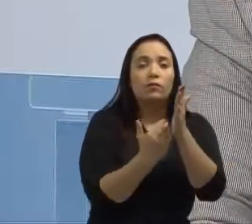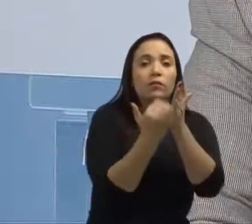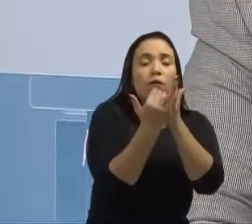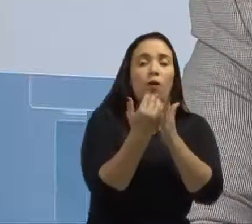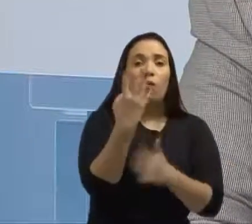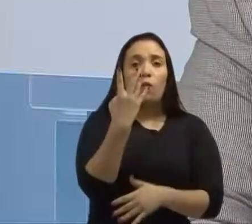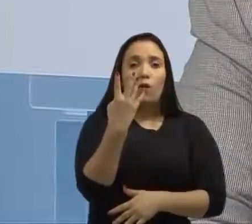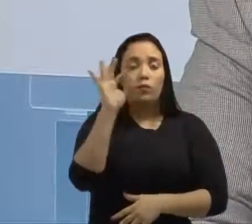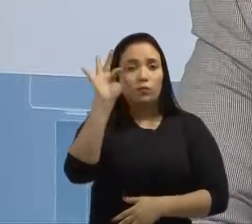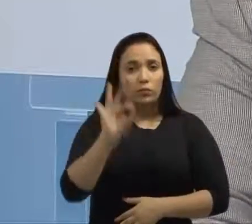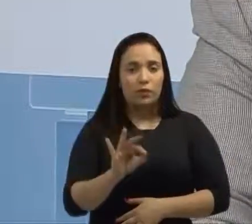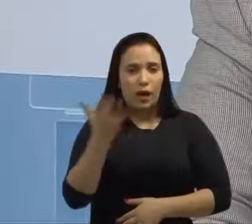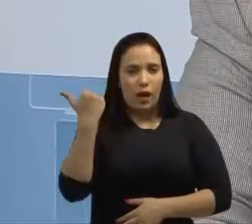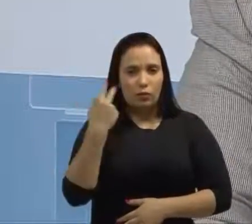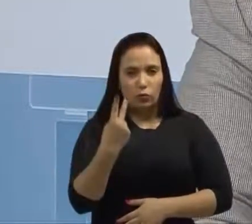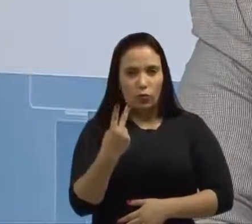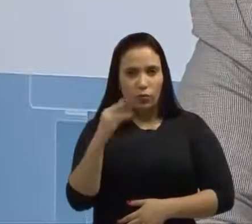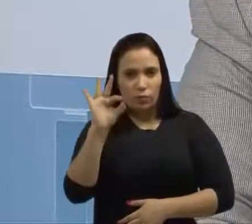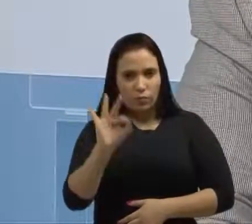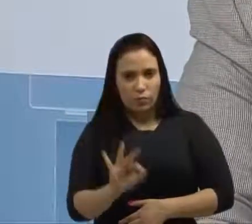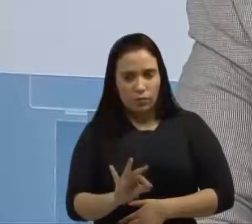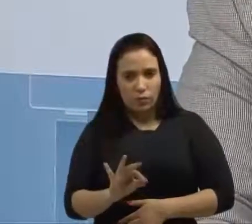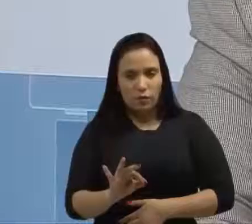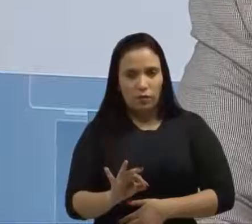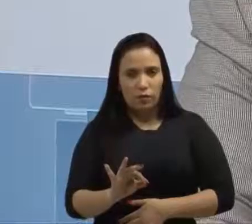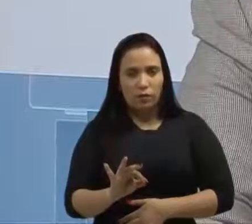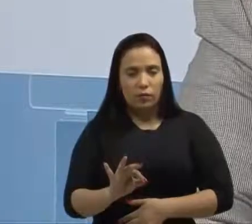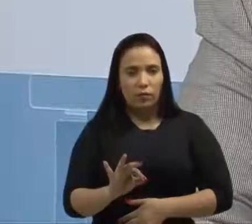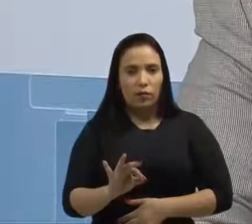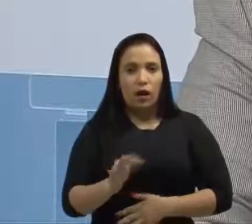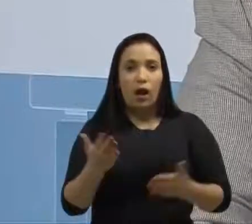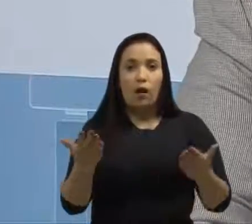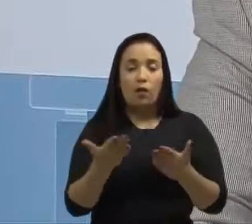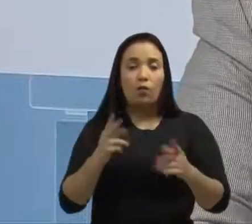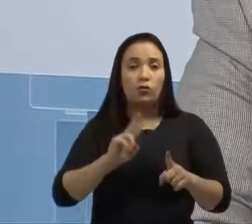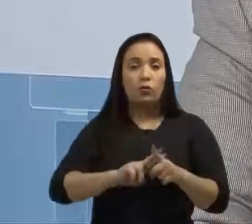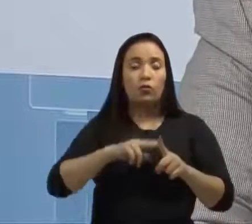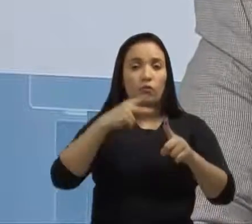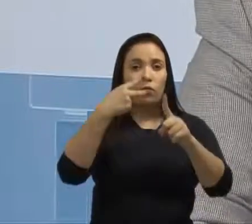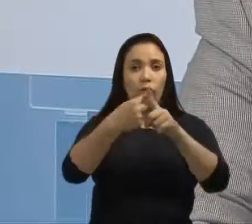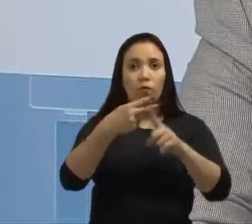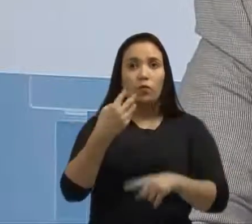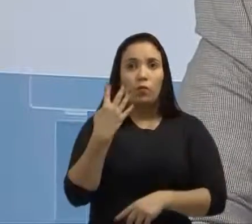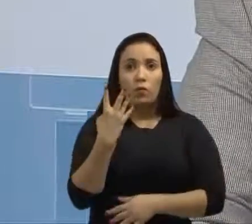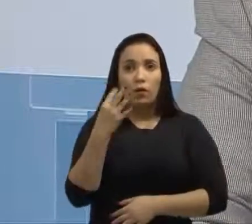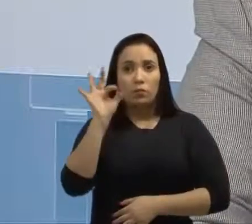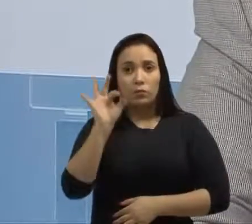Luiz? Era só 2, né? Ele estava dentro da magia, era 0. Dobrou.